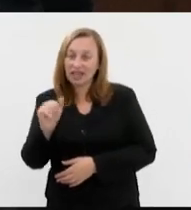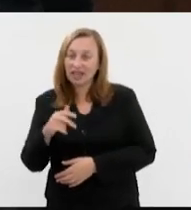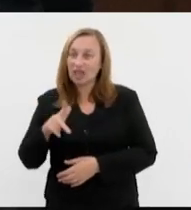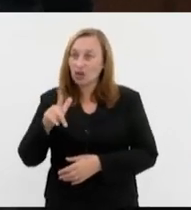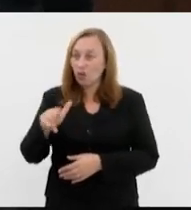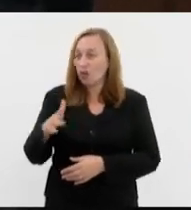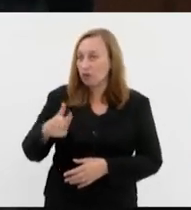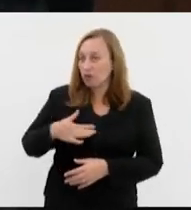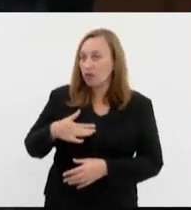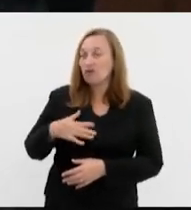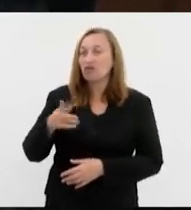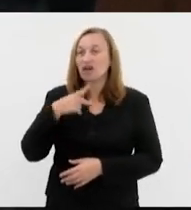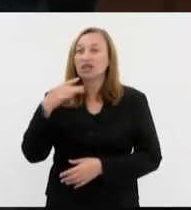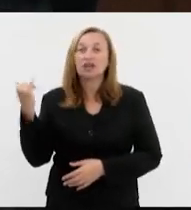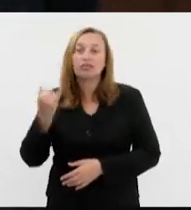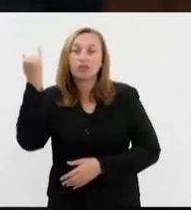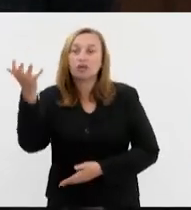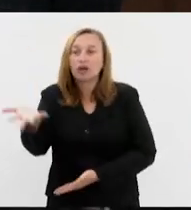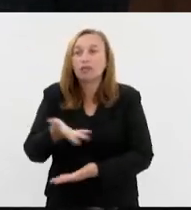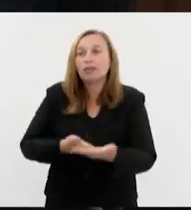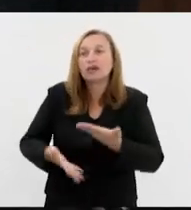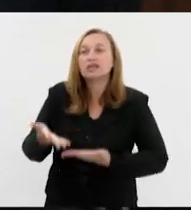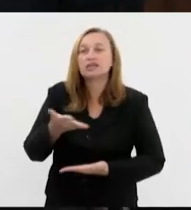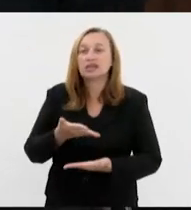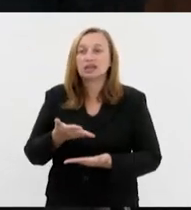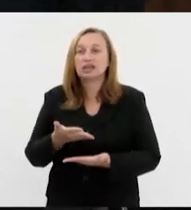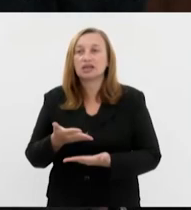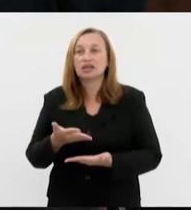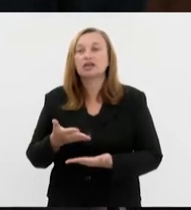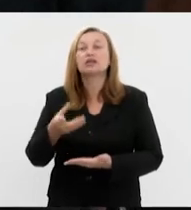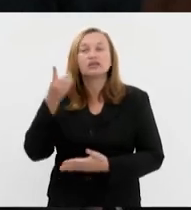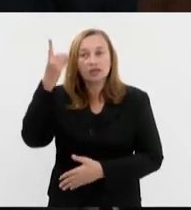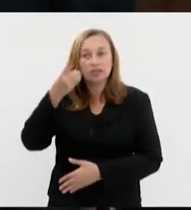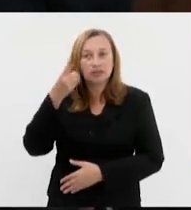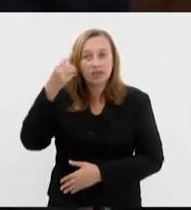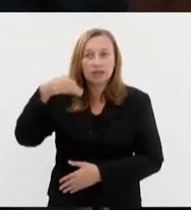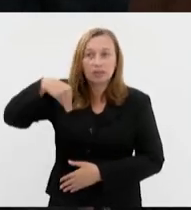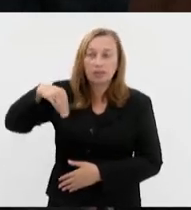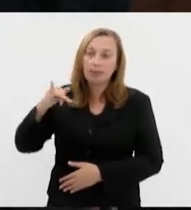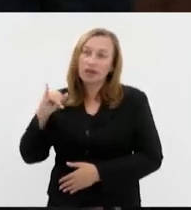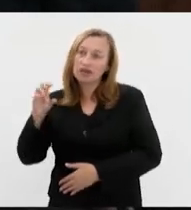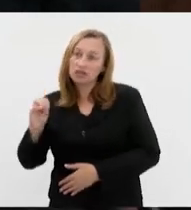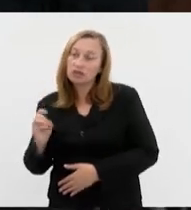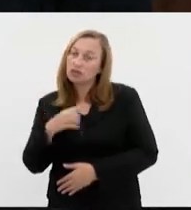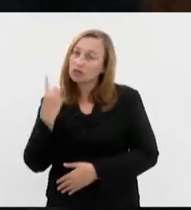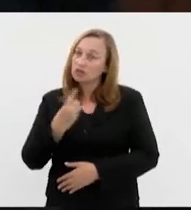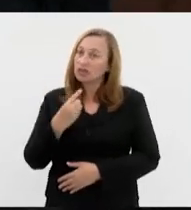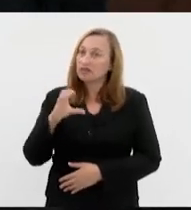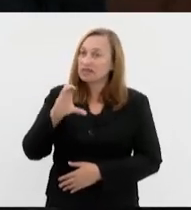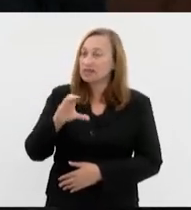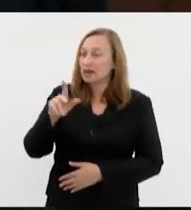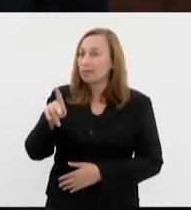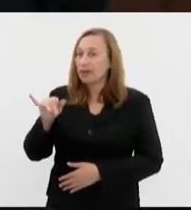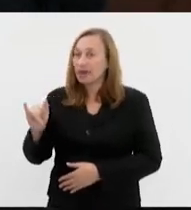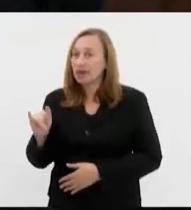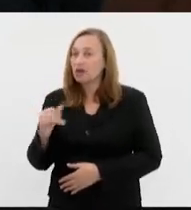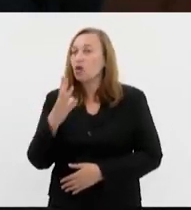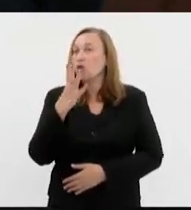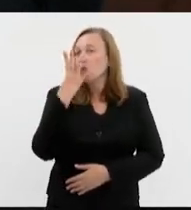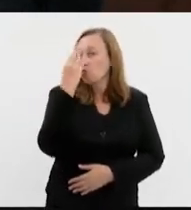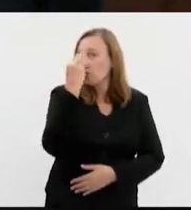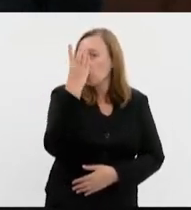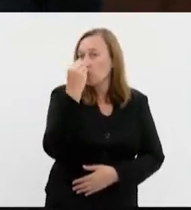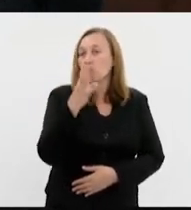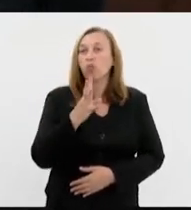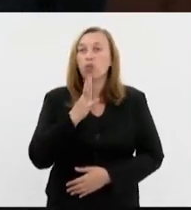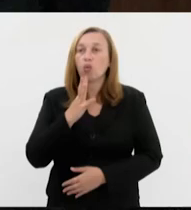é importante a parceria do deputado Márcio Gualberto. A gente estava numa CPI, uma CPI do reconhecimento fotográfico,